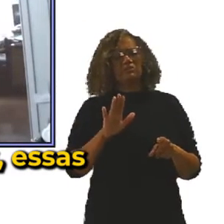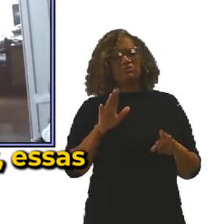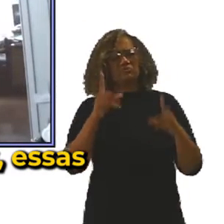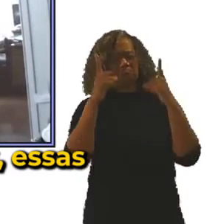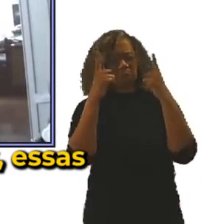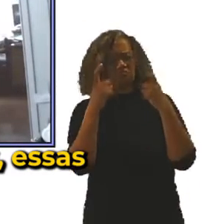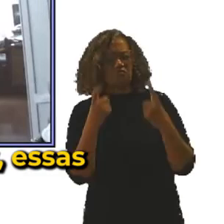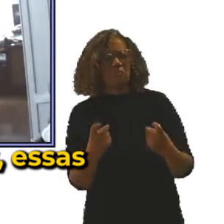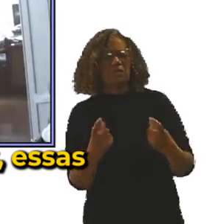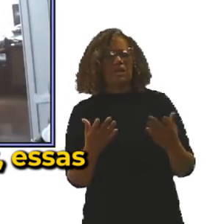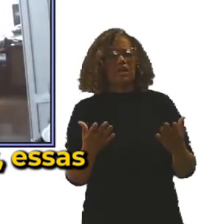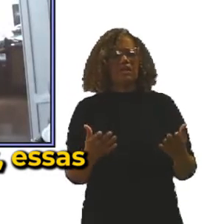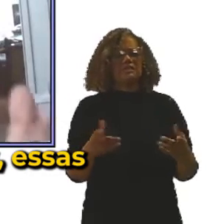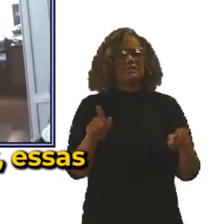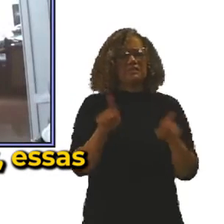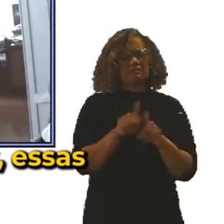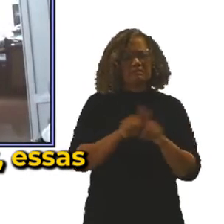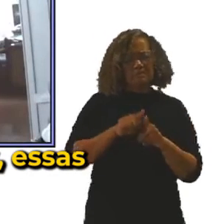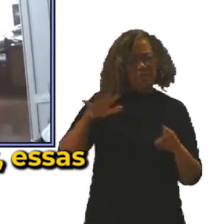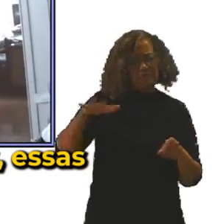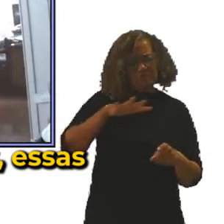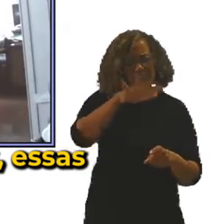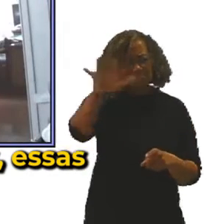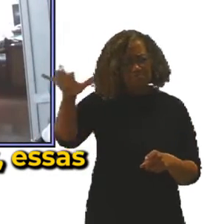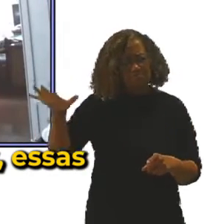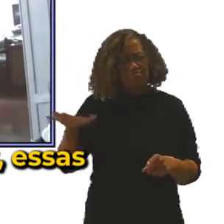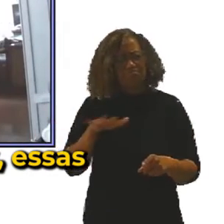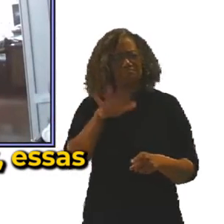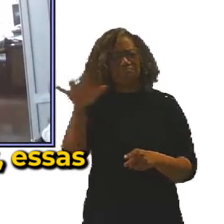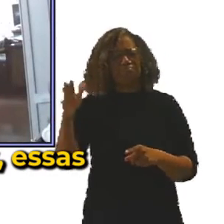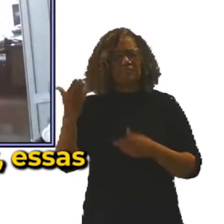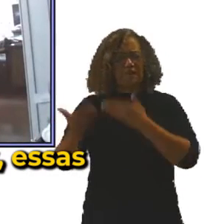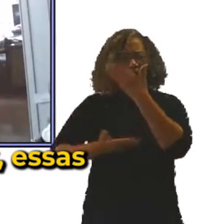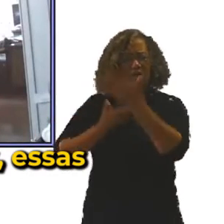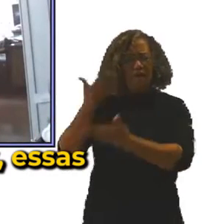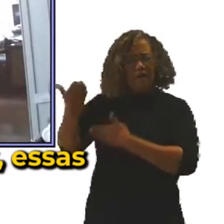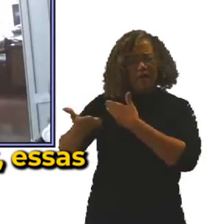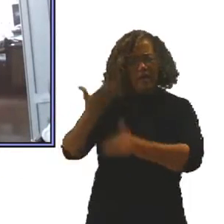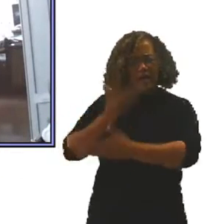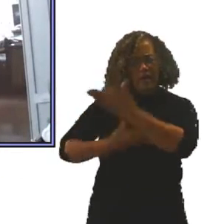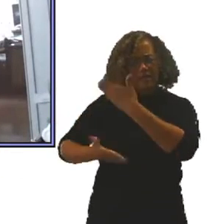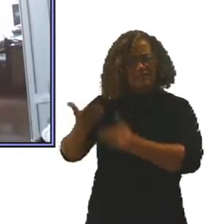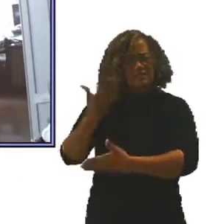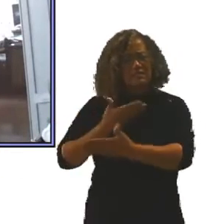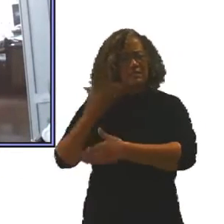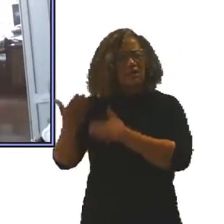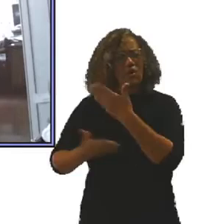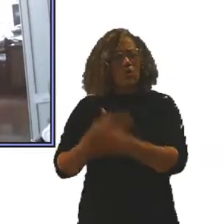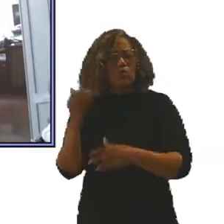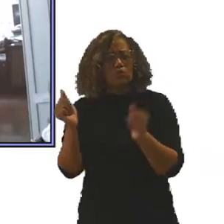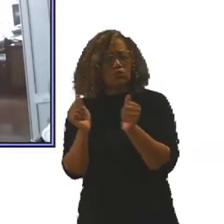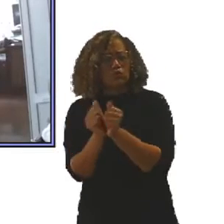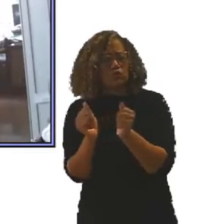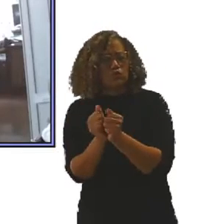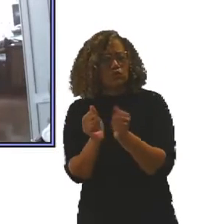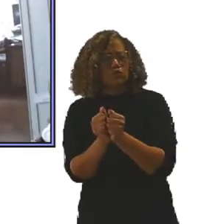que efetivamente circundam as interrelações. Essas interrelações, elas